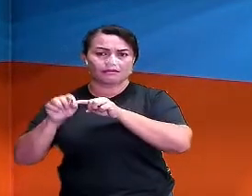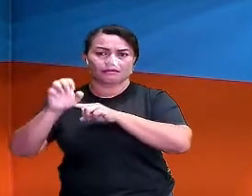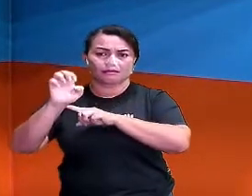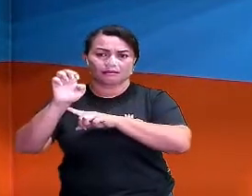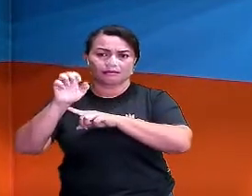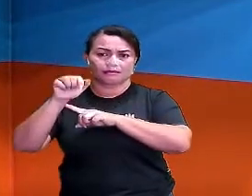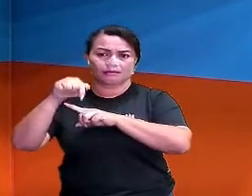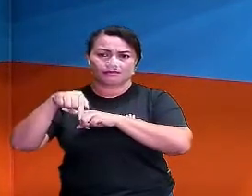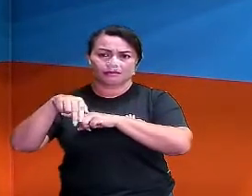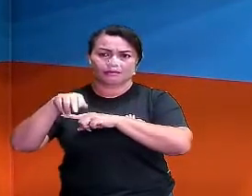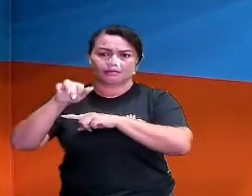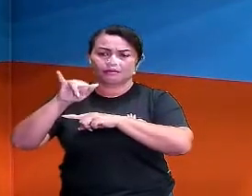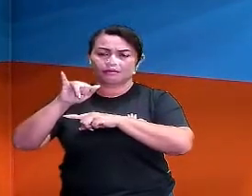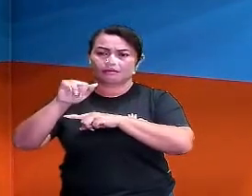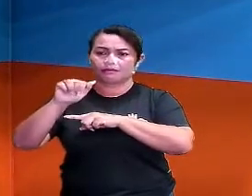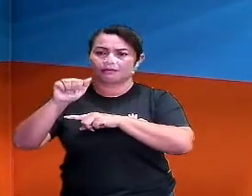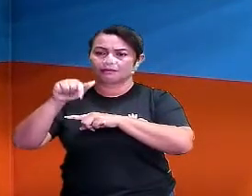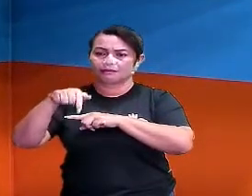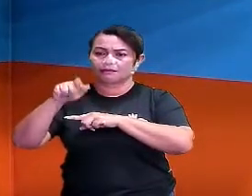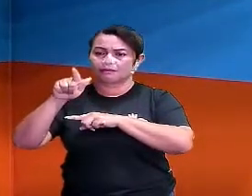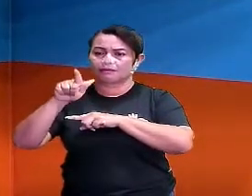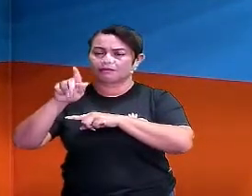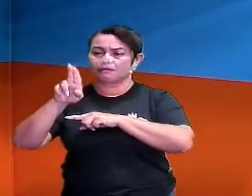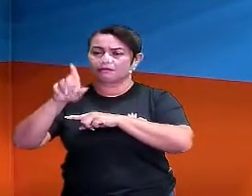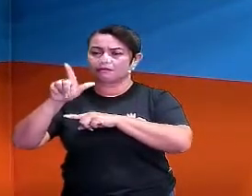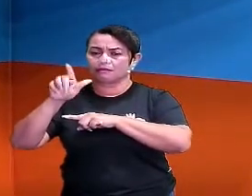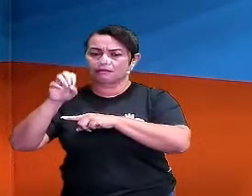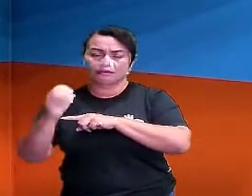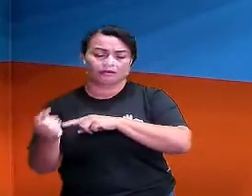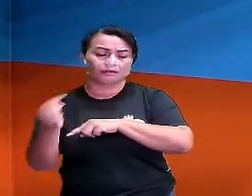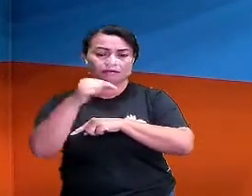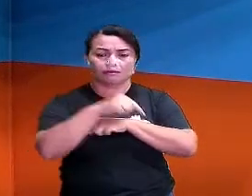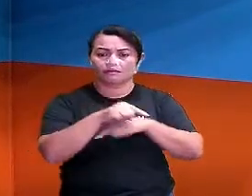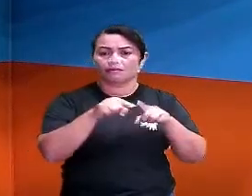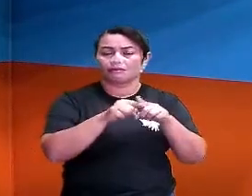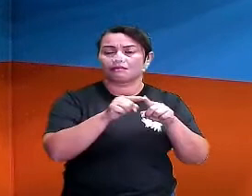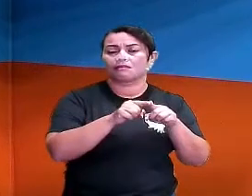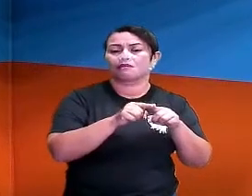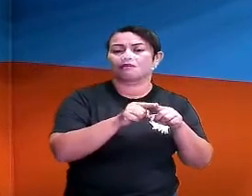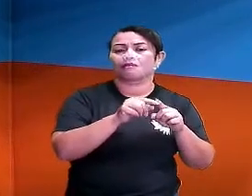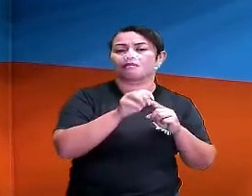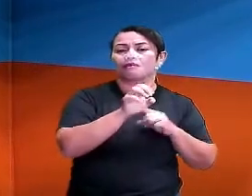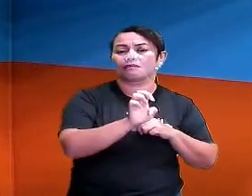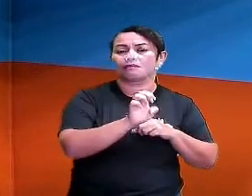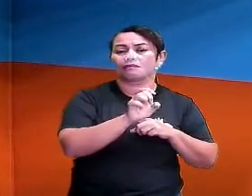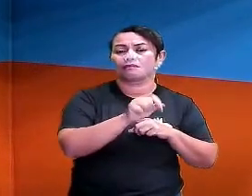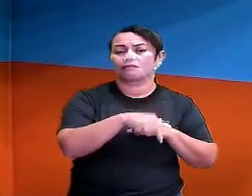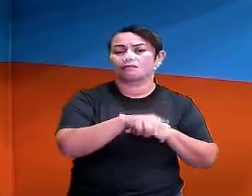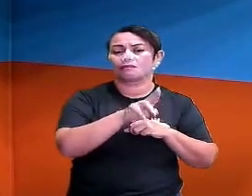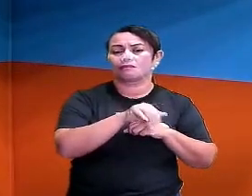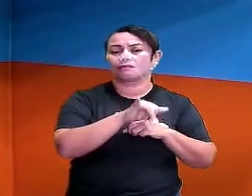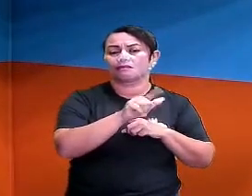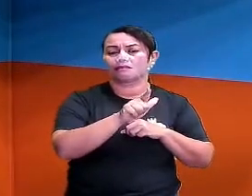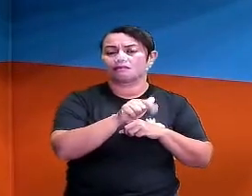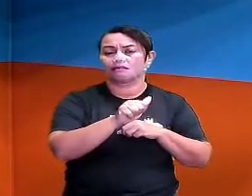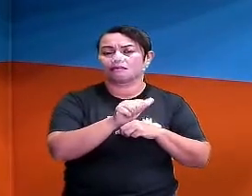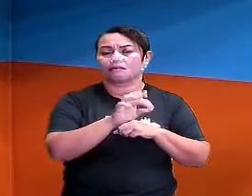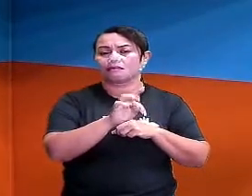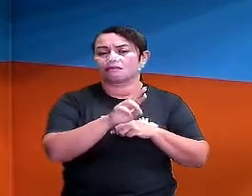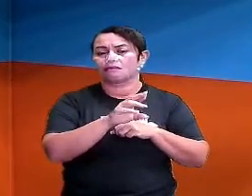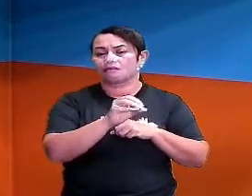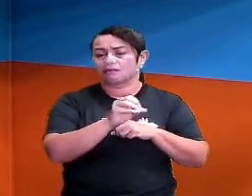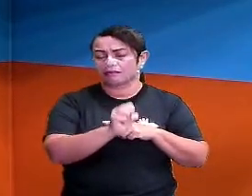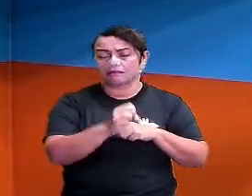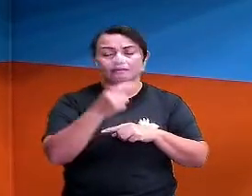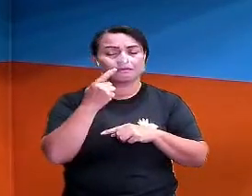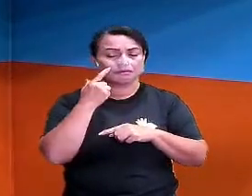as medidas congruentes dos ângulos, e o equilátero, porque tem as medidas congruentes em referência aos lados, tá?